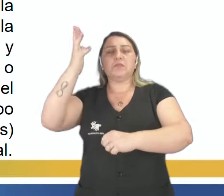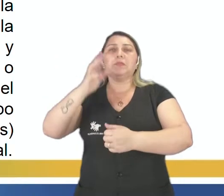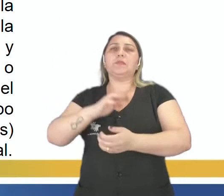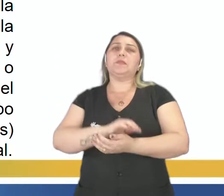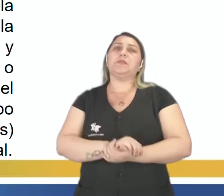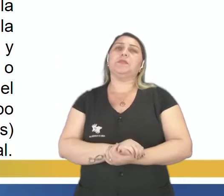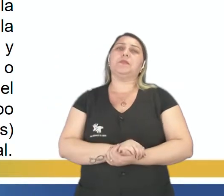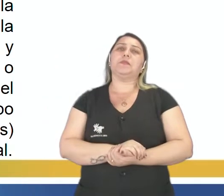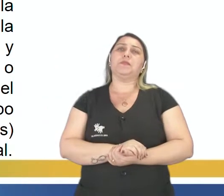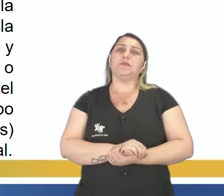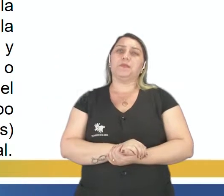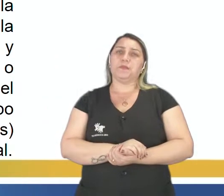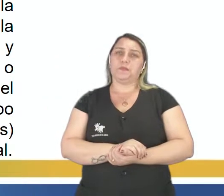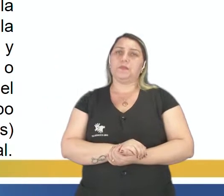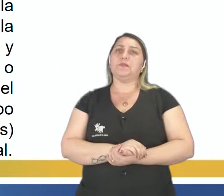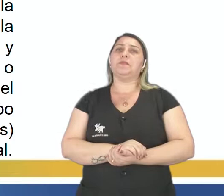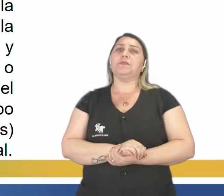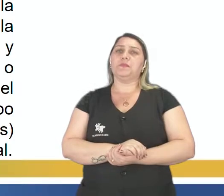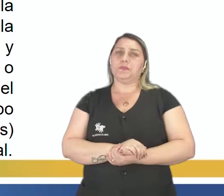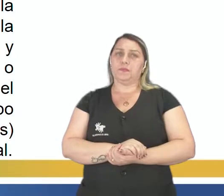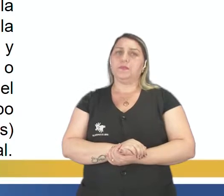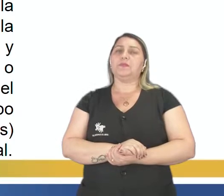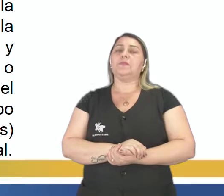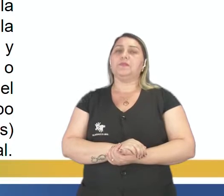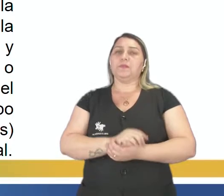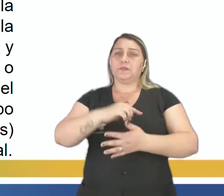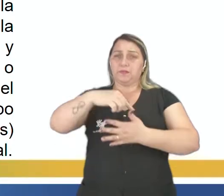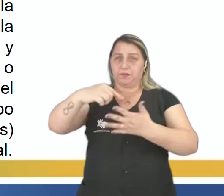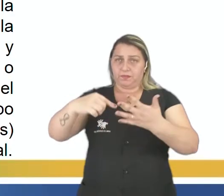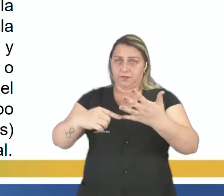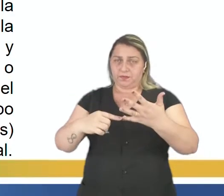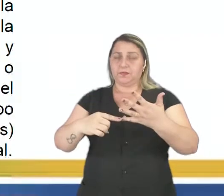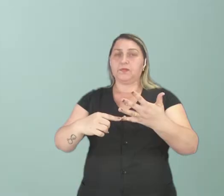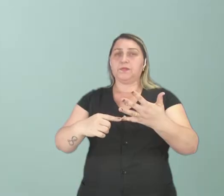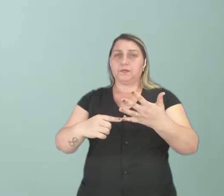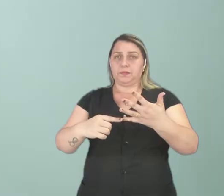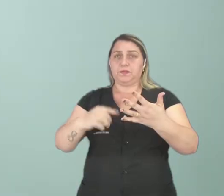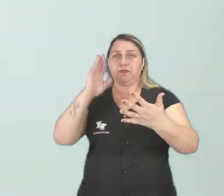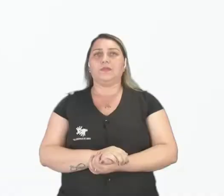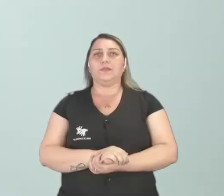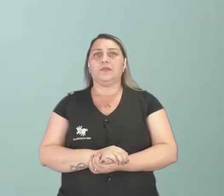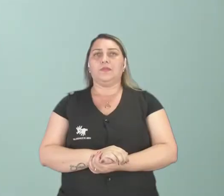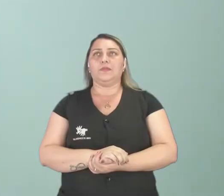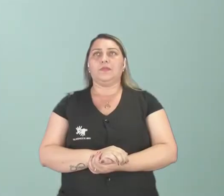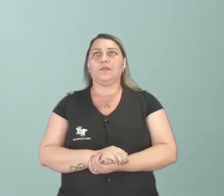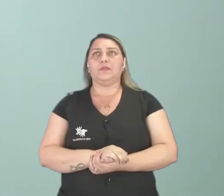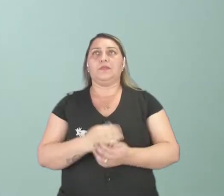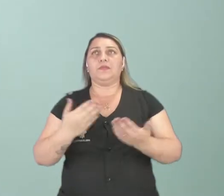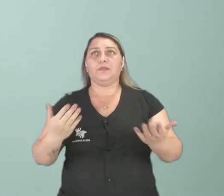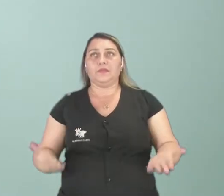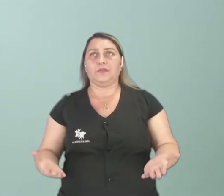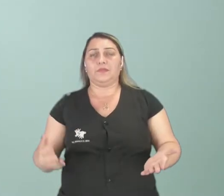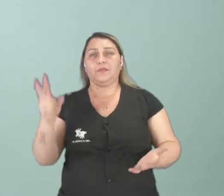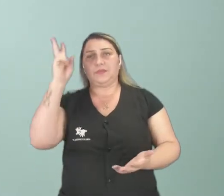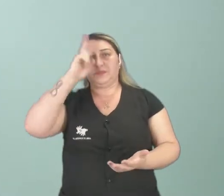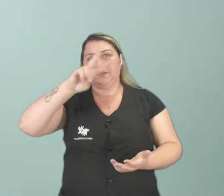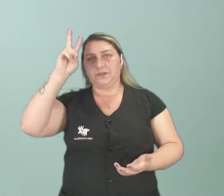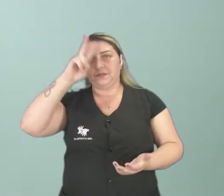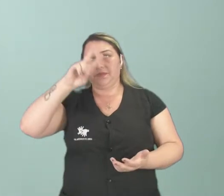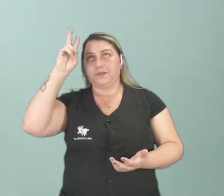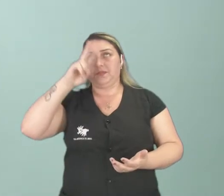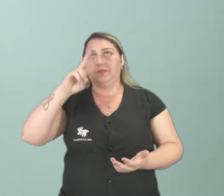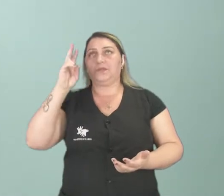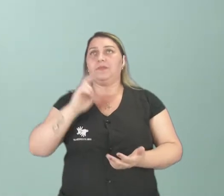trama, ok? Então, são essas as 5 prerrogativas fundamentais. Então, gente, lembrando que